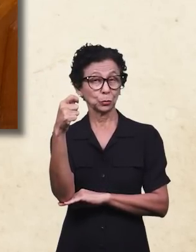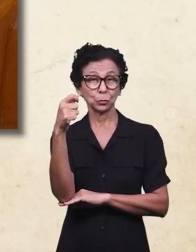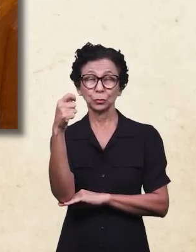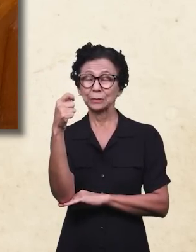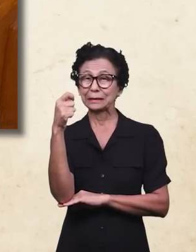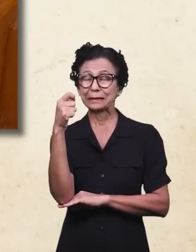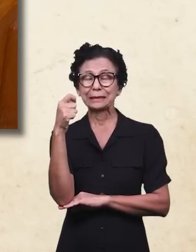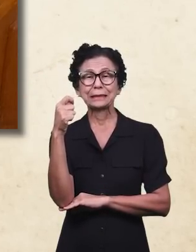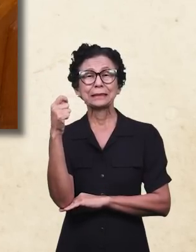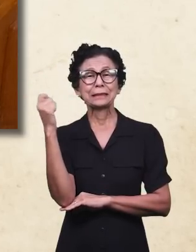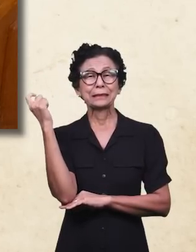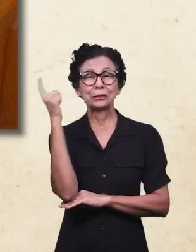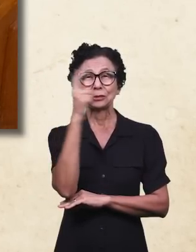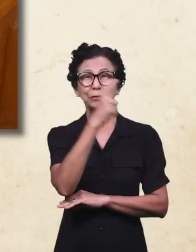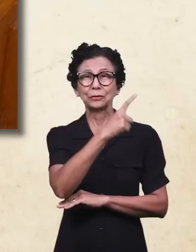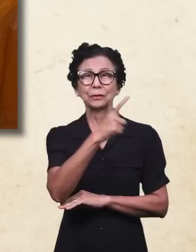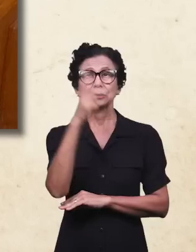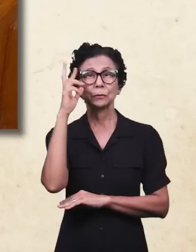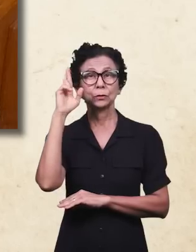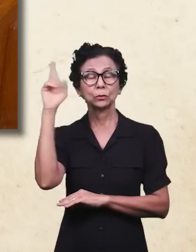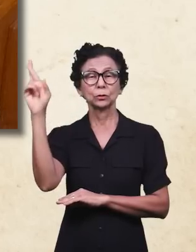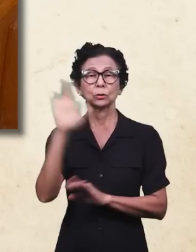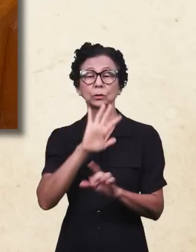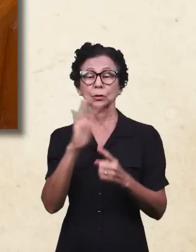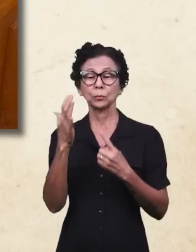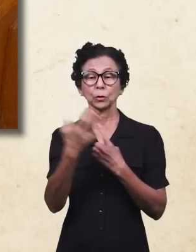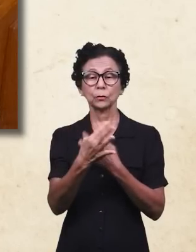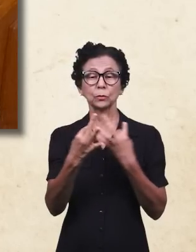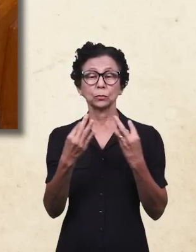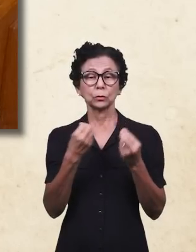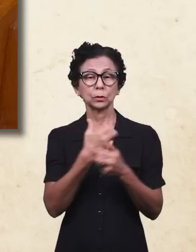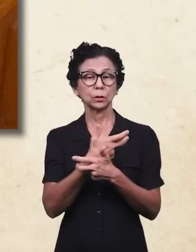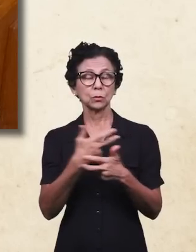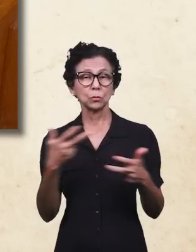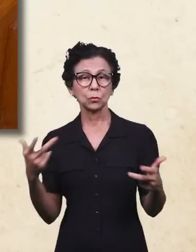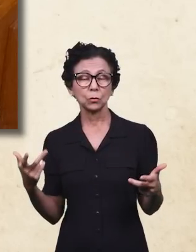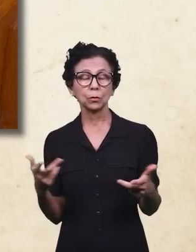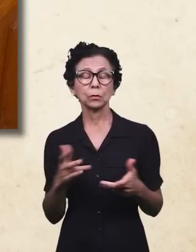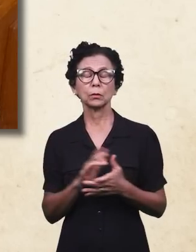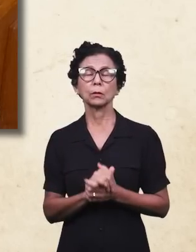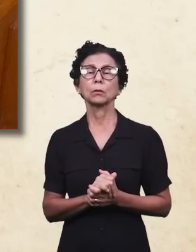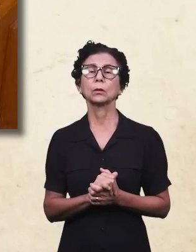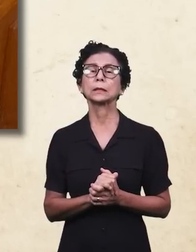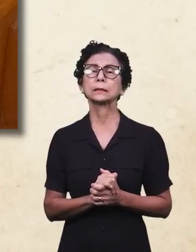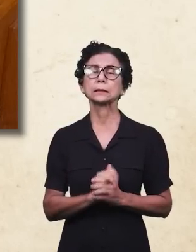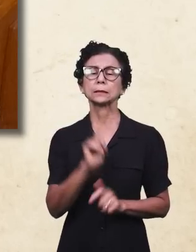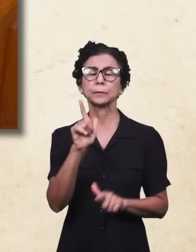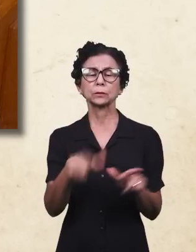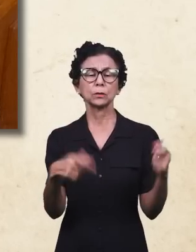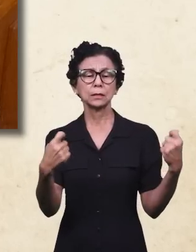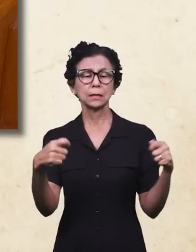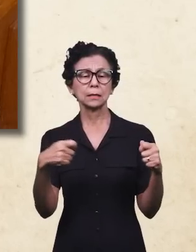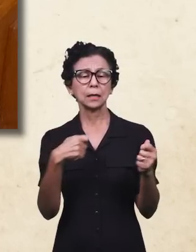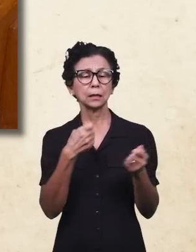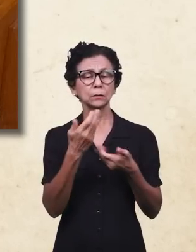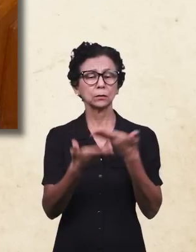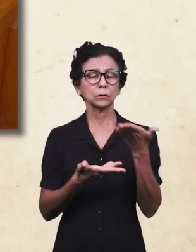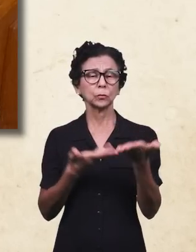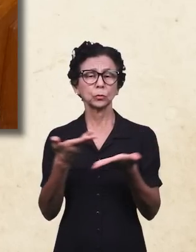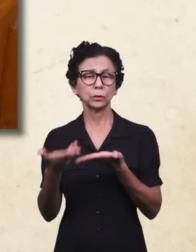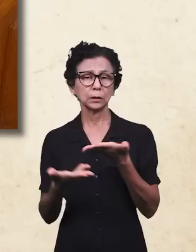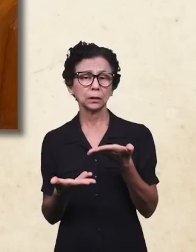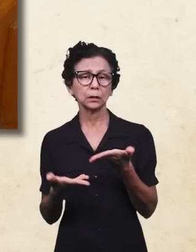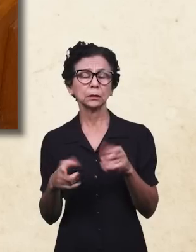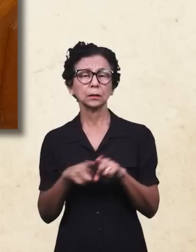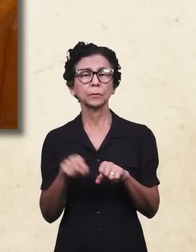para poder acolher, para poder cuidar da vida das pessoas que mais precisam, dos irmãos de Eldorado que acabaram